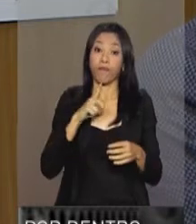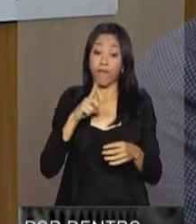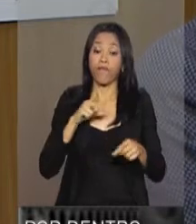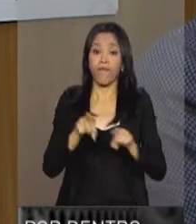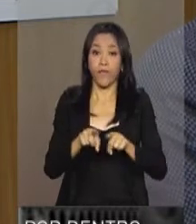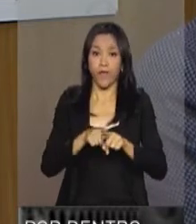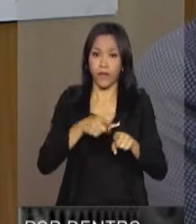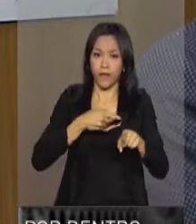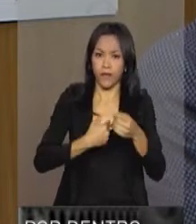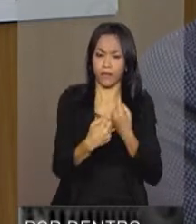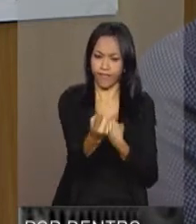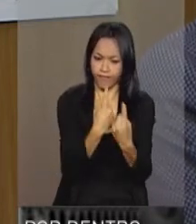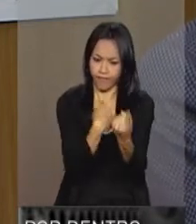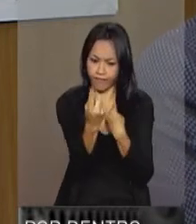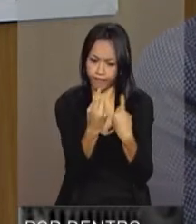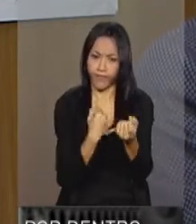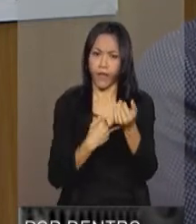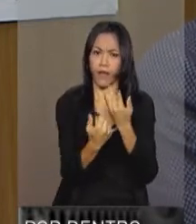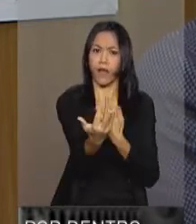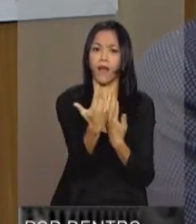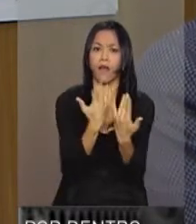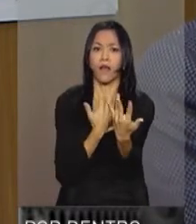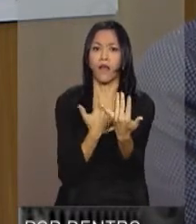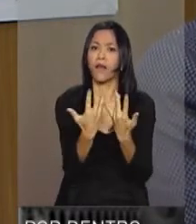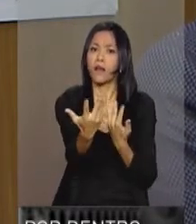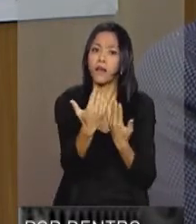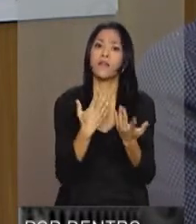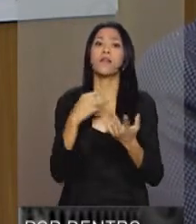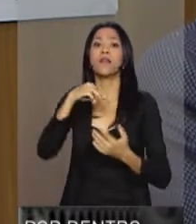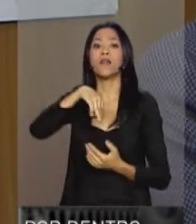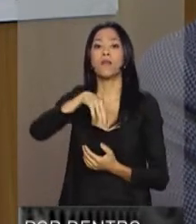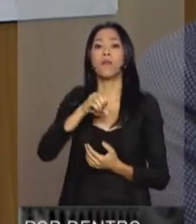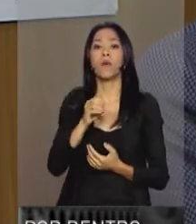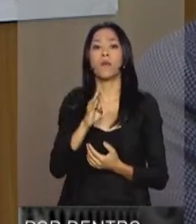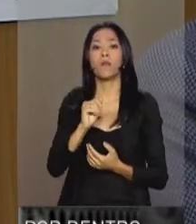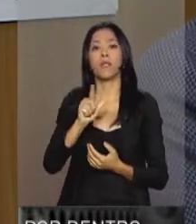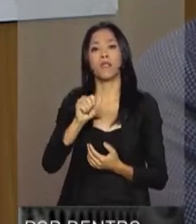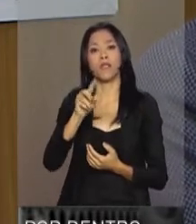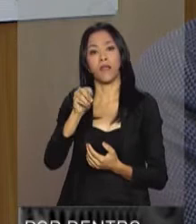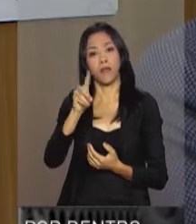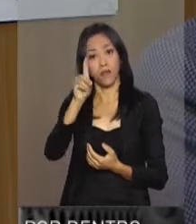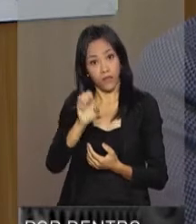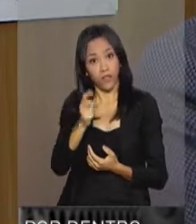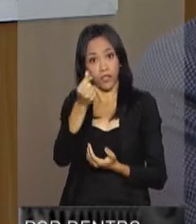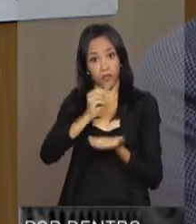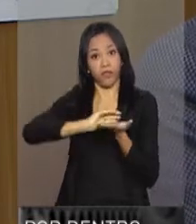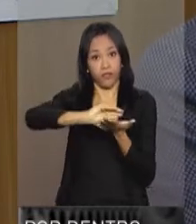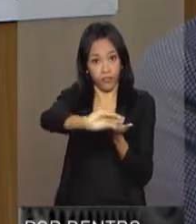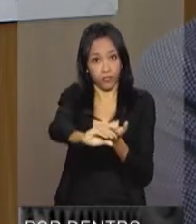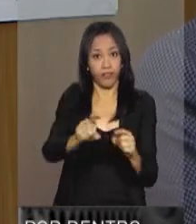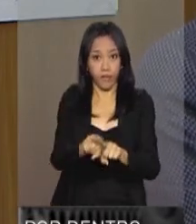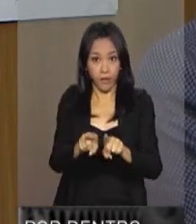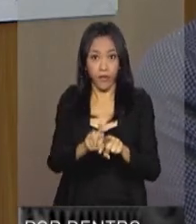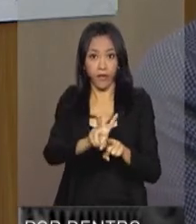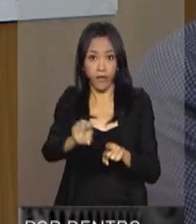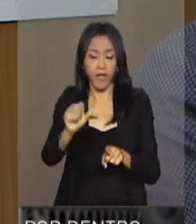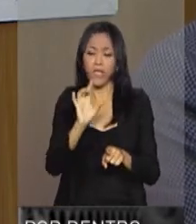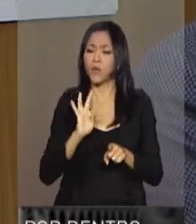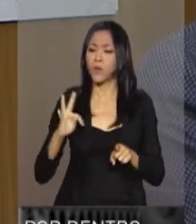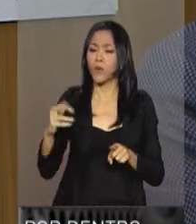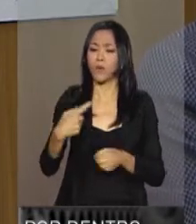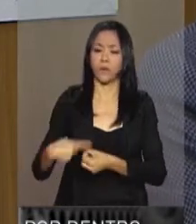mobilidade urbana estarão sendo liberados no início do ano de 2018 para que em todos os municípios que